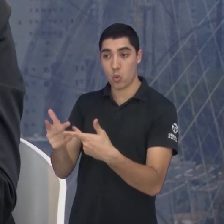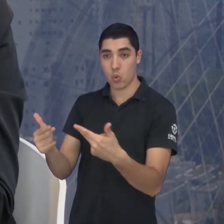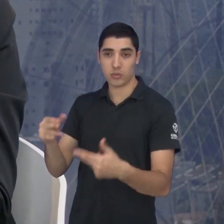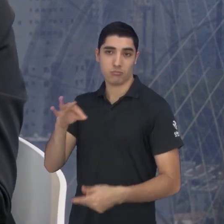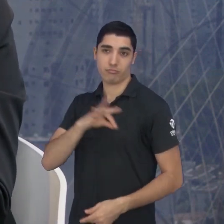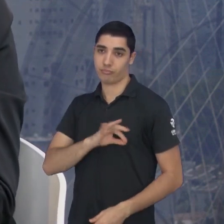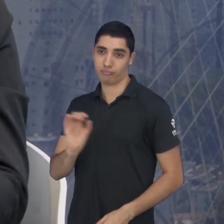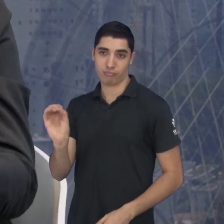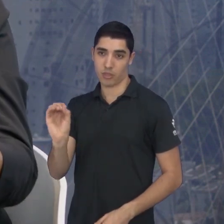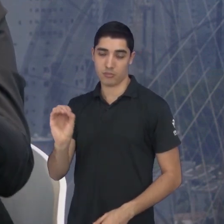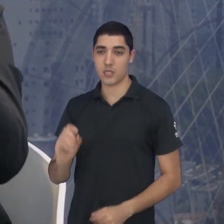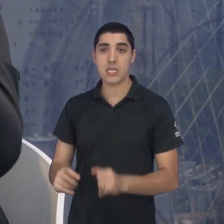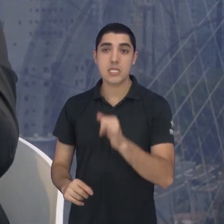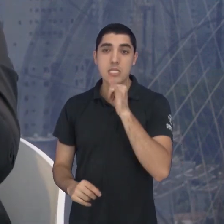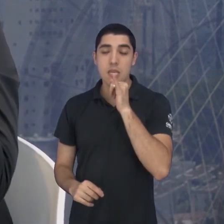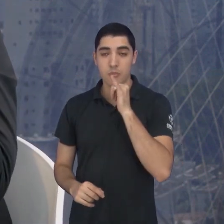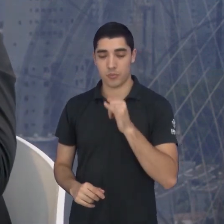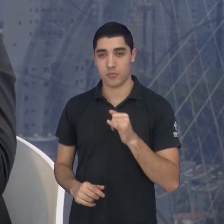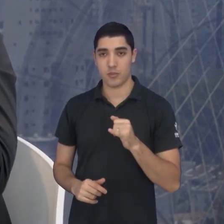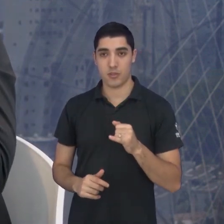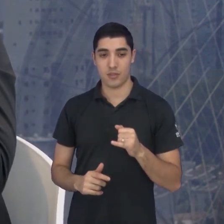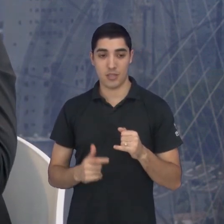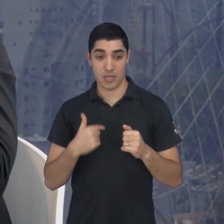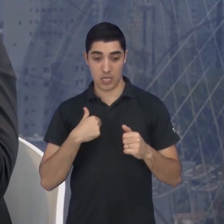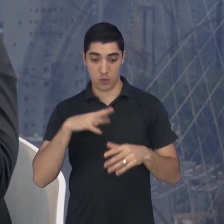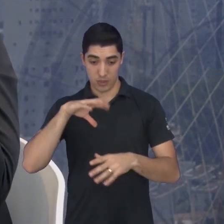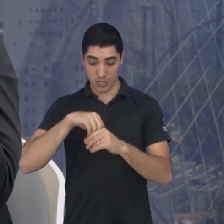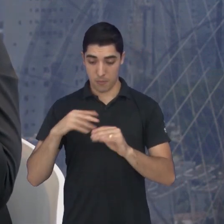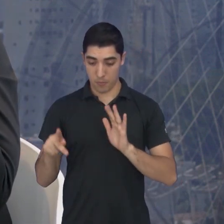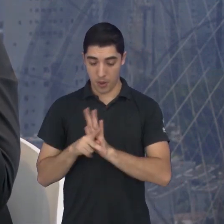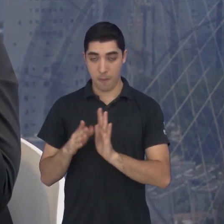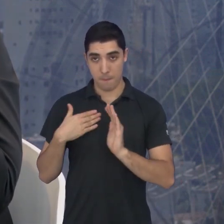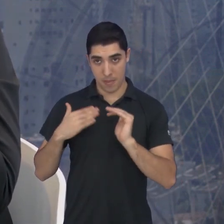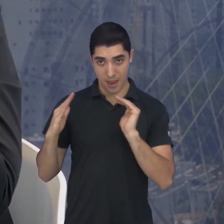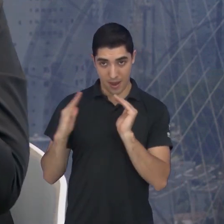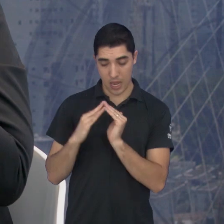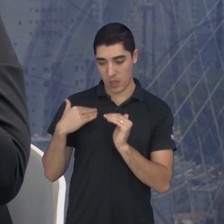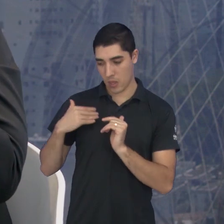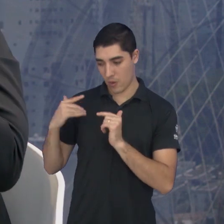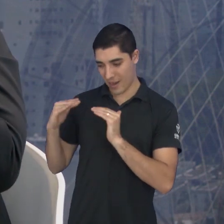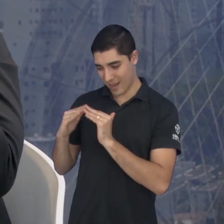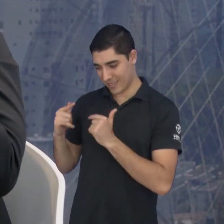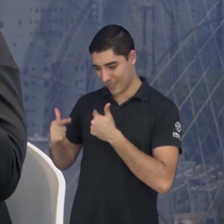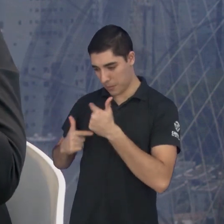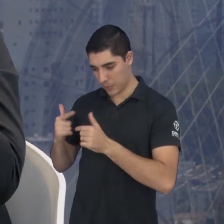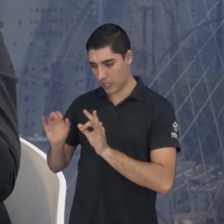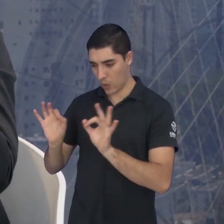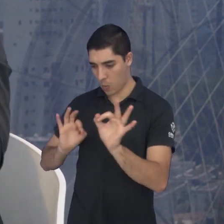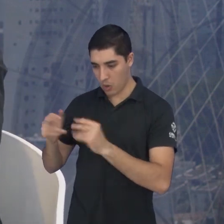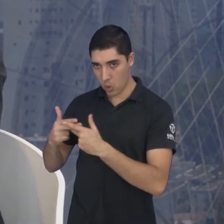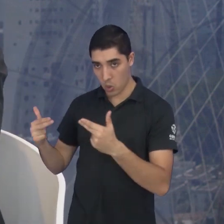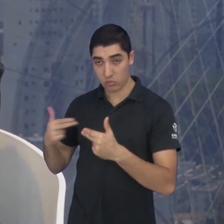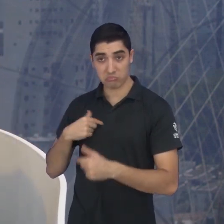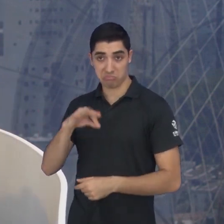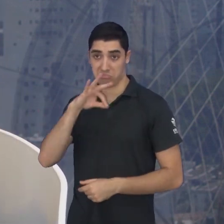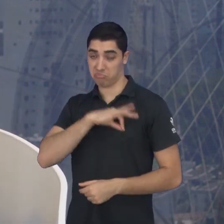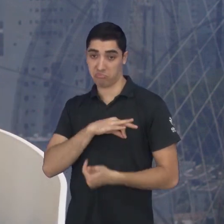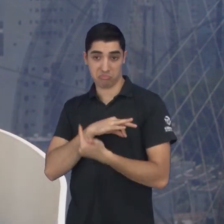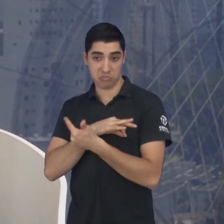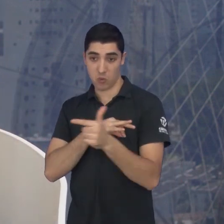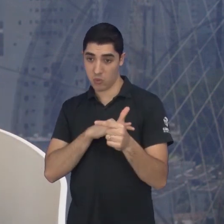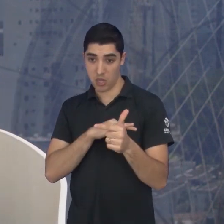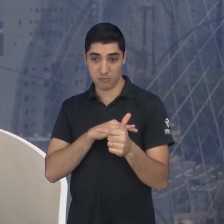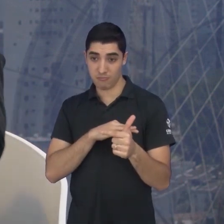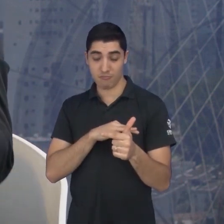trabalho doméstico. Se eu estou dentro da minha casa fazendo o trabalho doméstico e não tenho remuneração, é o mesmo trabalho que se eu pagar